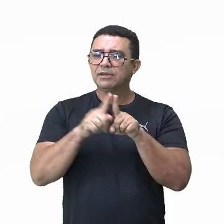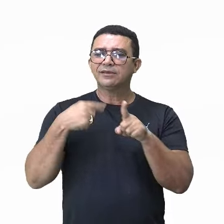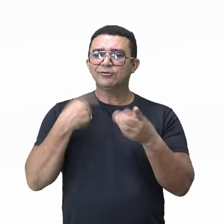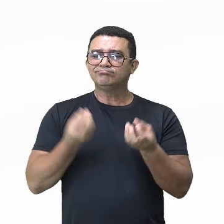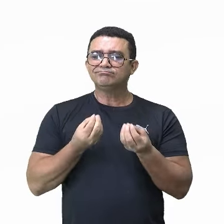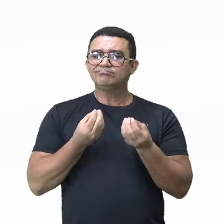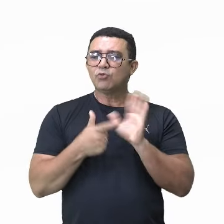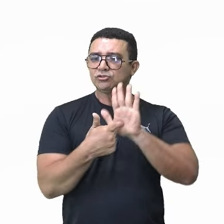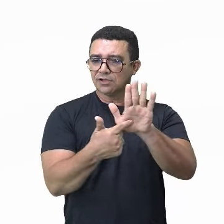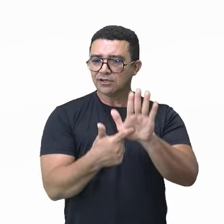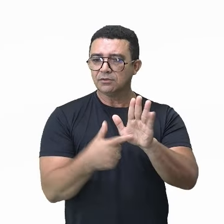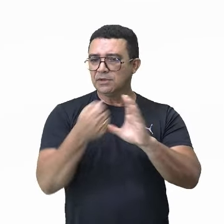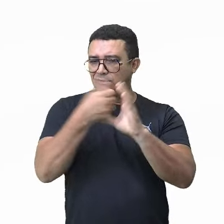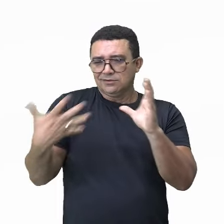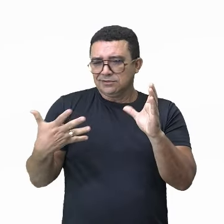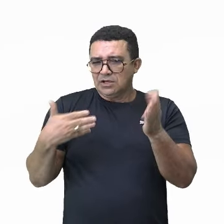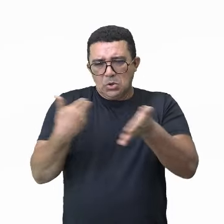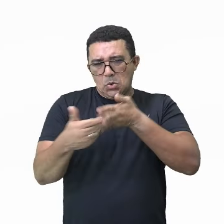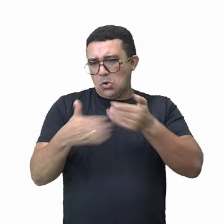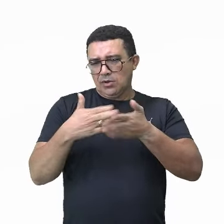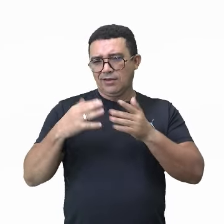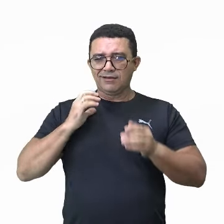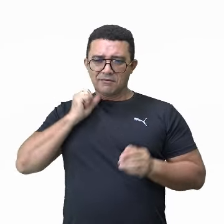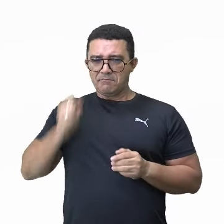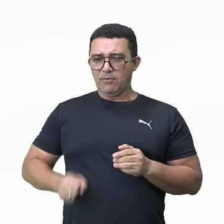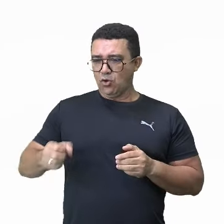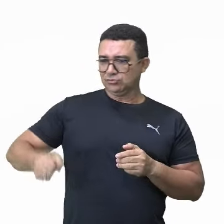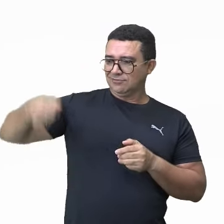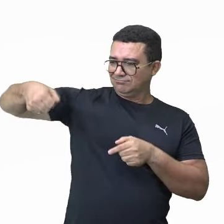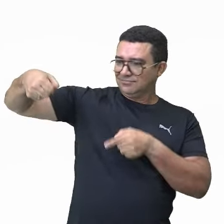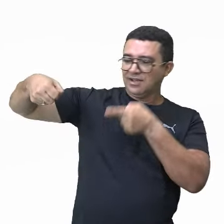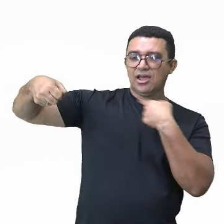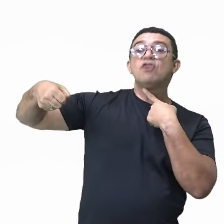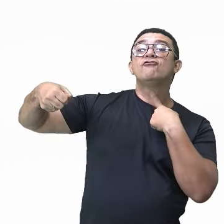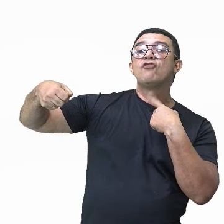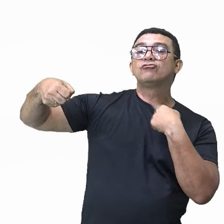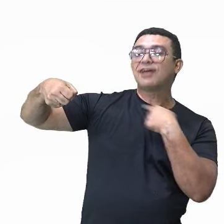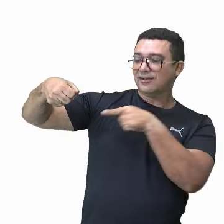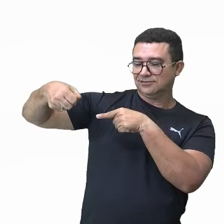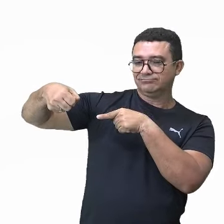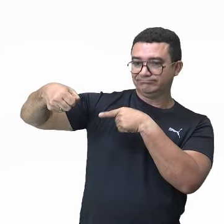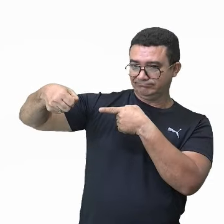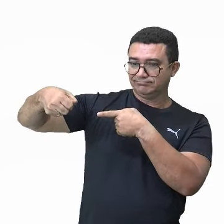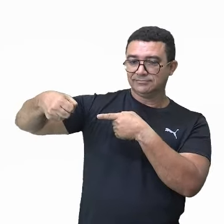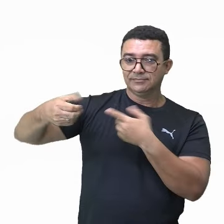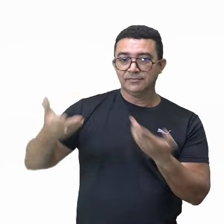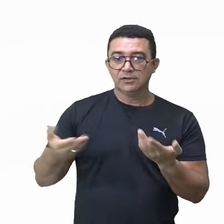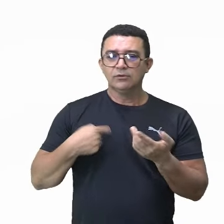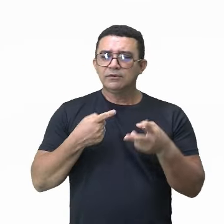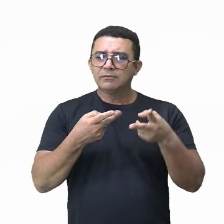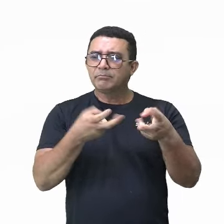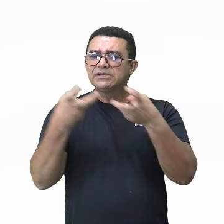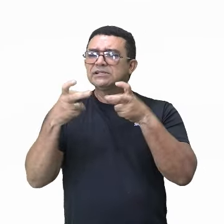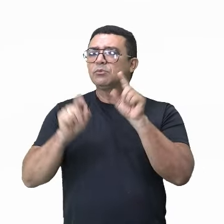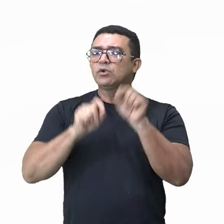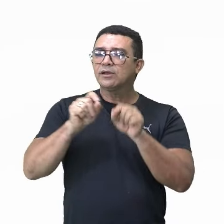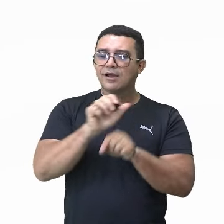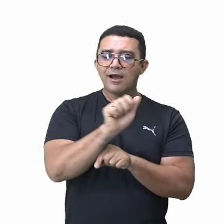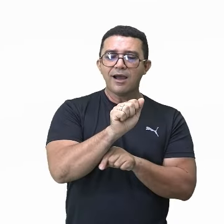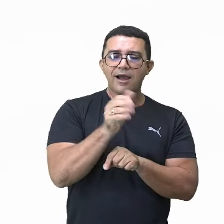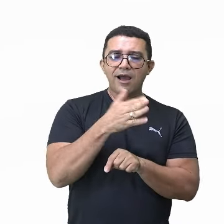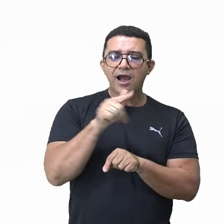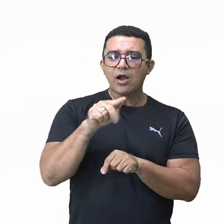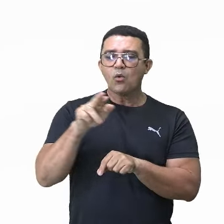característica não é qualquer bolsa é a bolsa que eu para querer beleza perceba que está a qual por quê